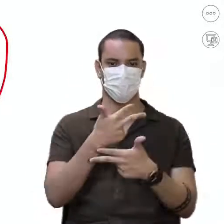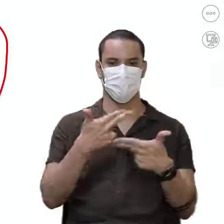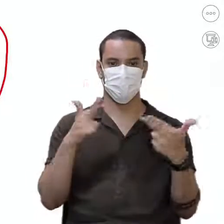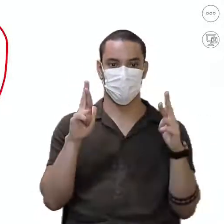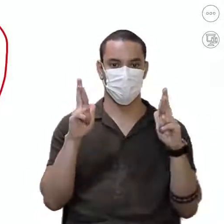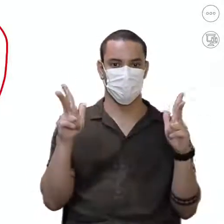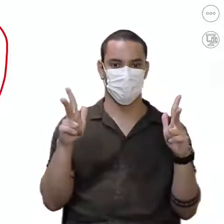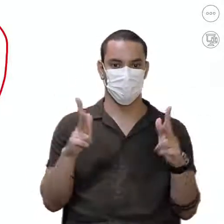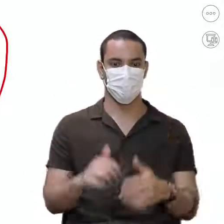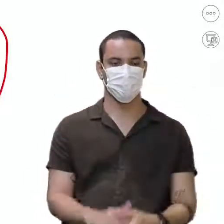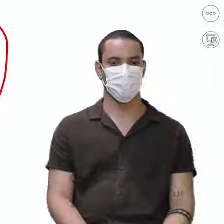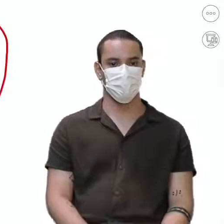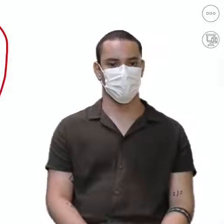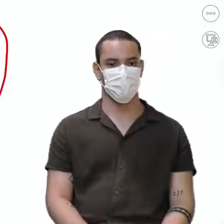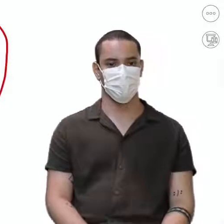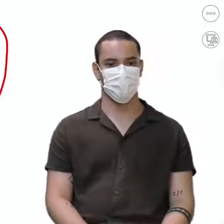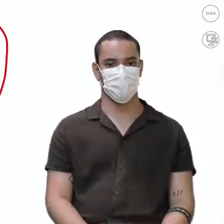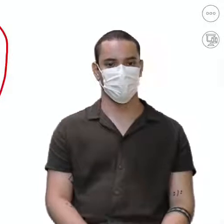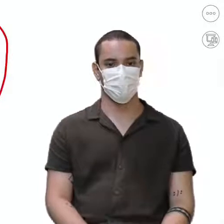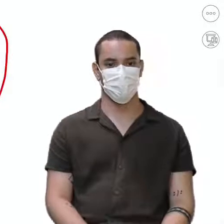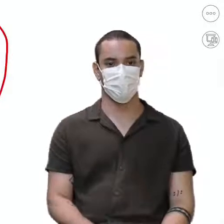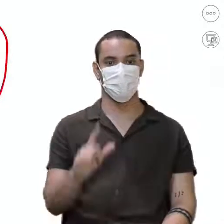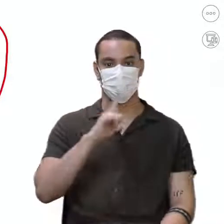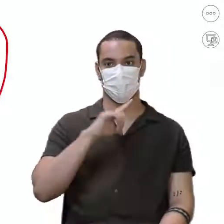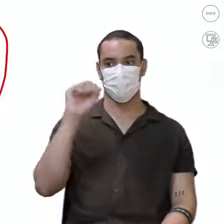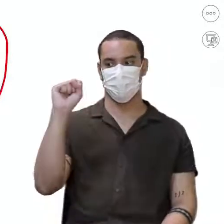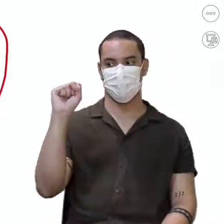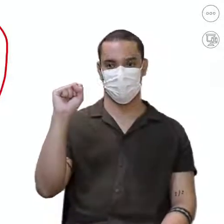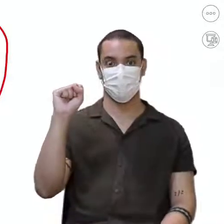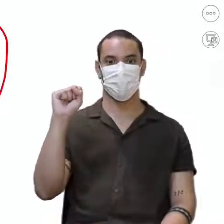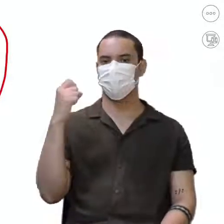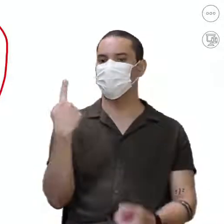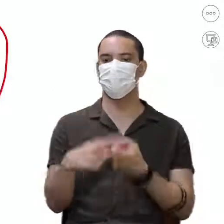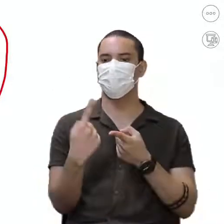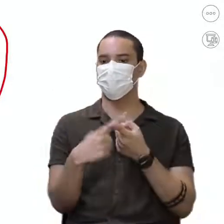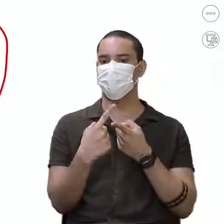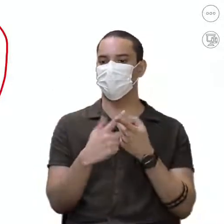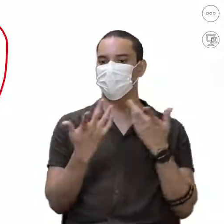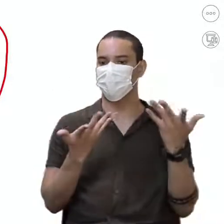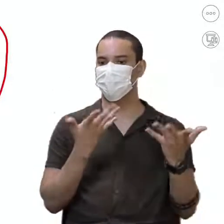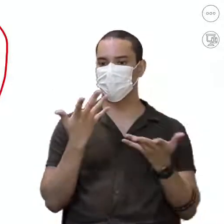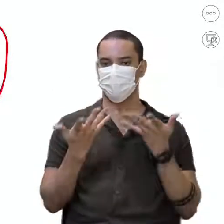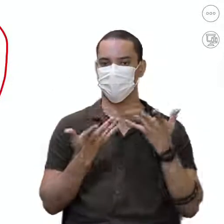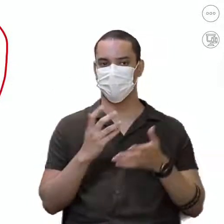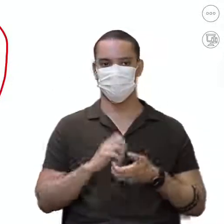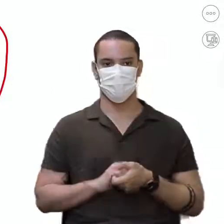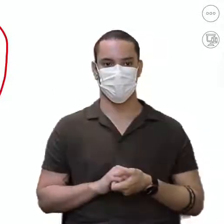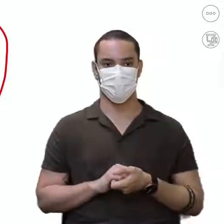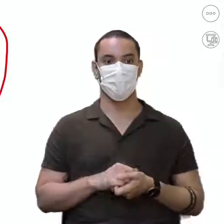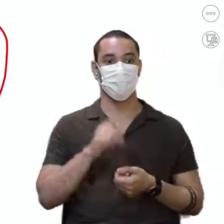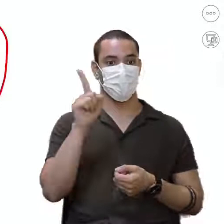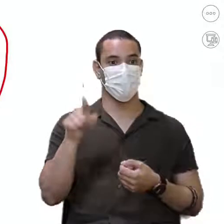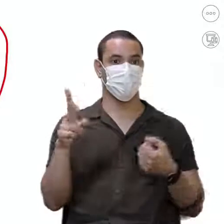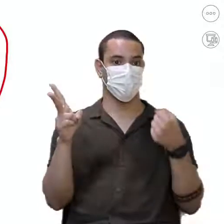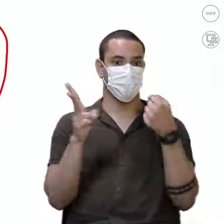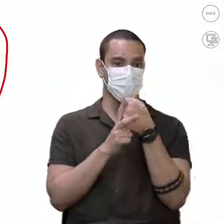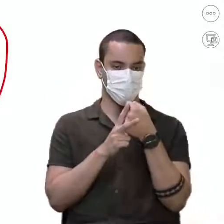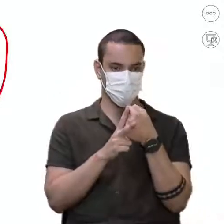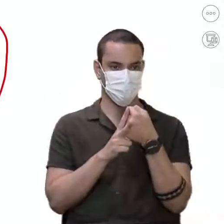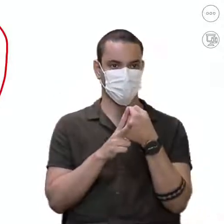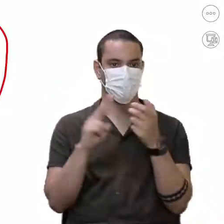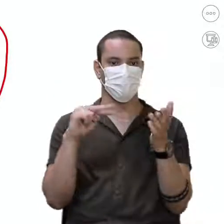aqui diferente na primeira palavra, existe um S aqui. Por quê? Gente, é um verbo, então